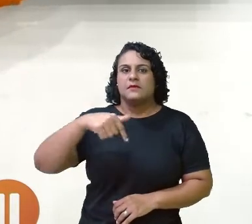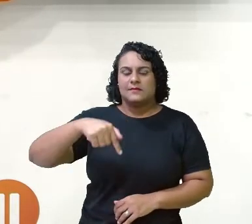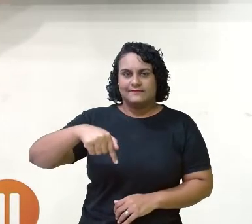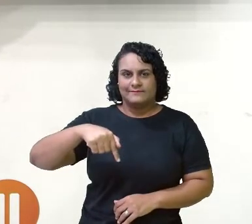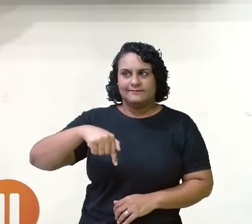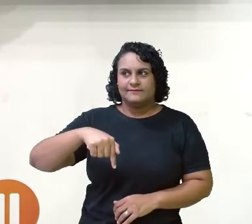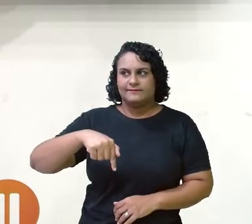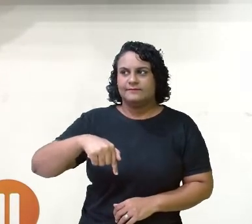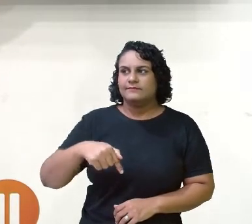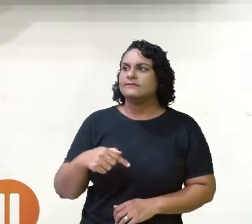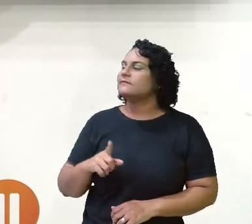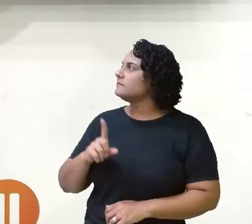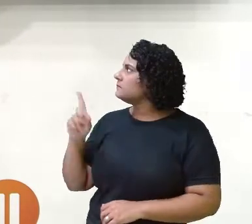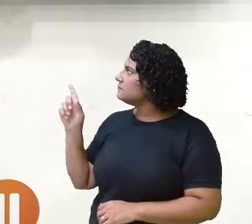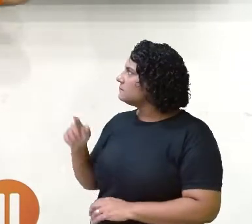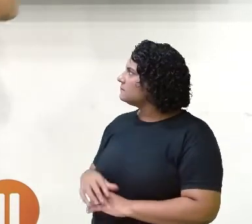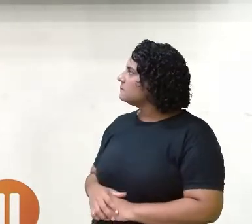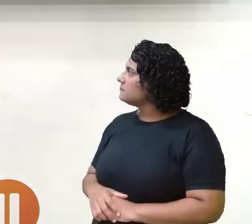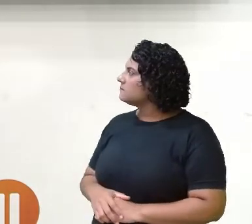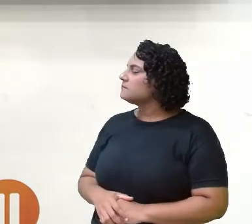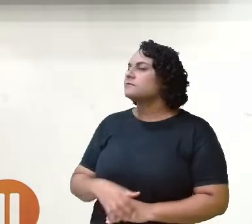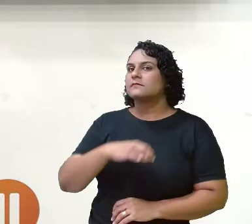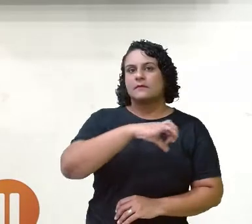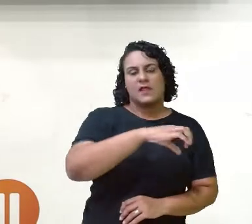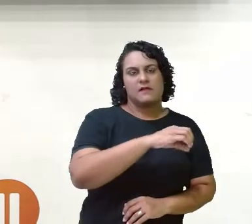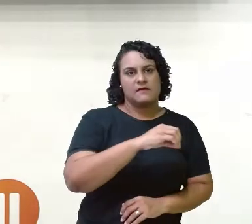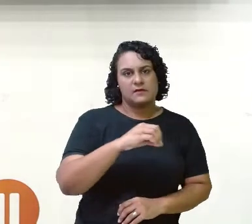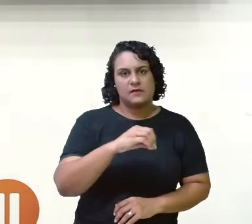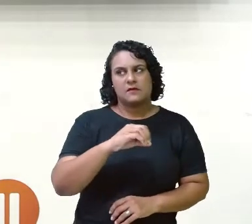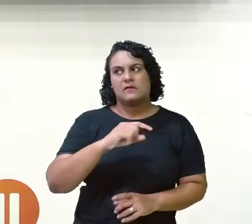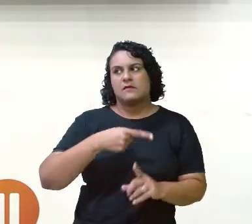987. Olha aqui o número.